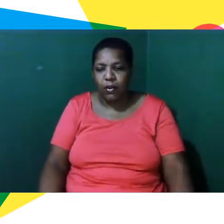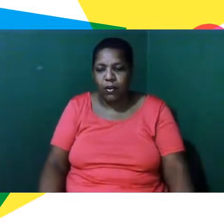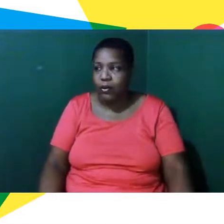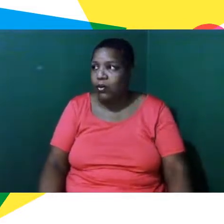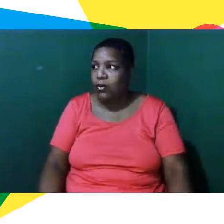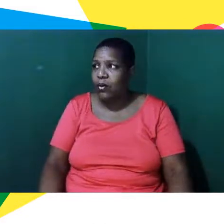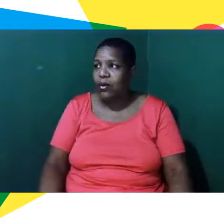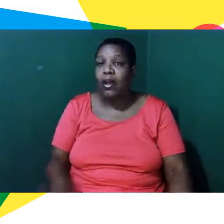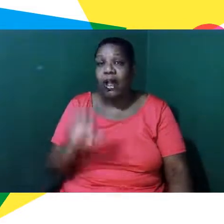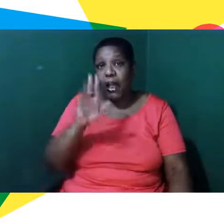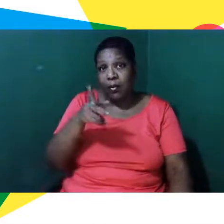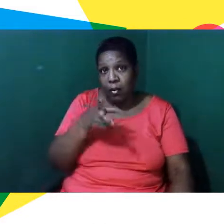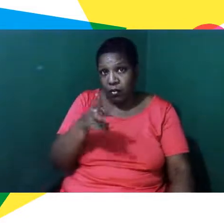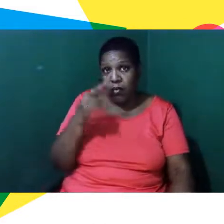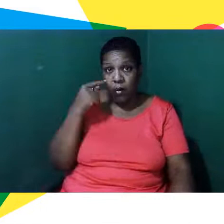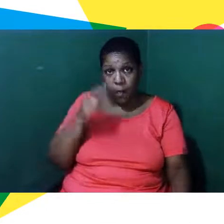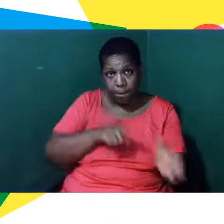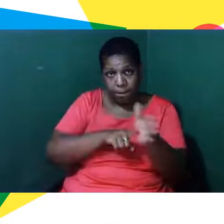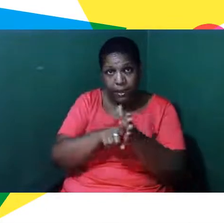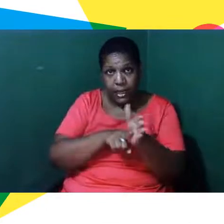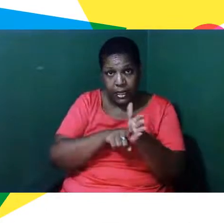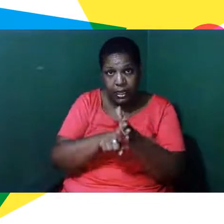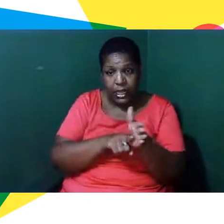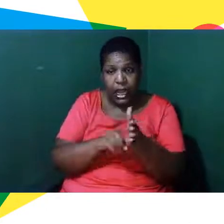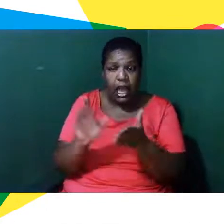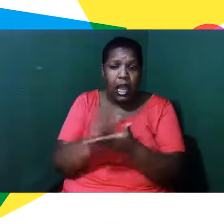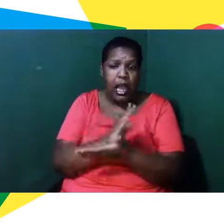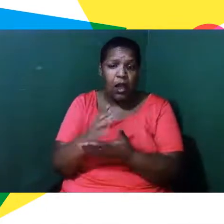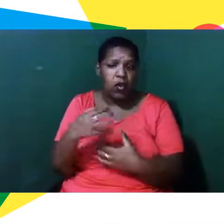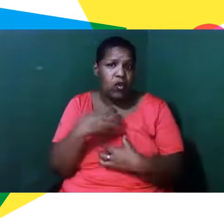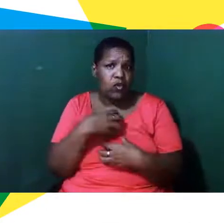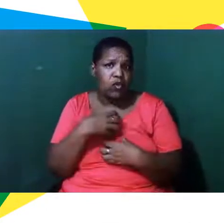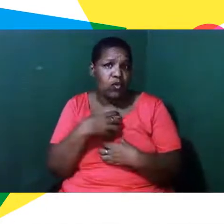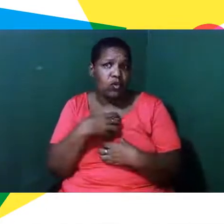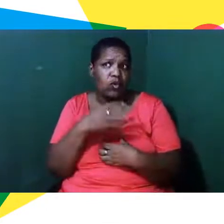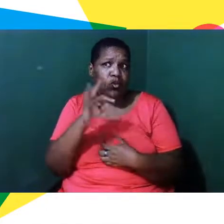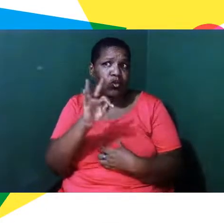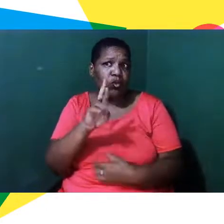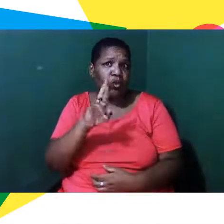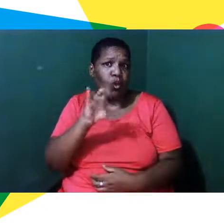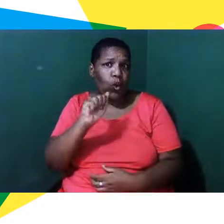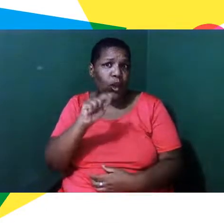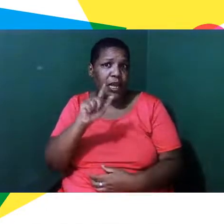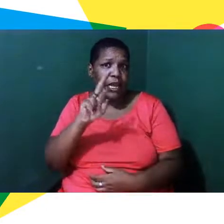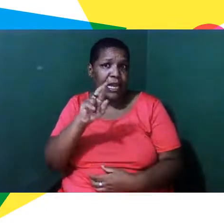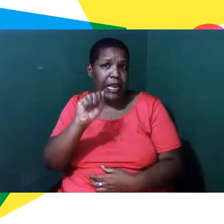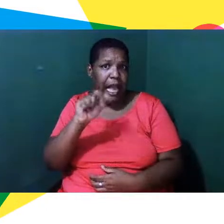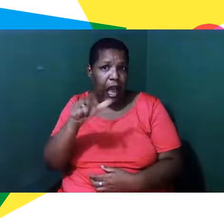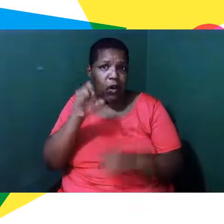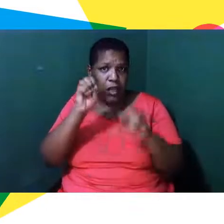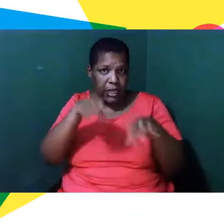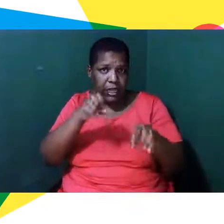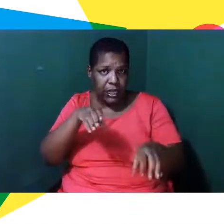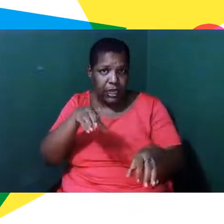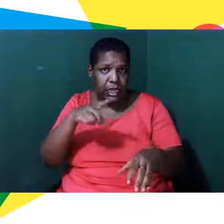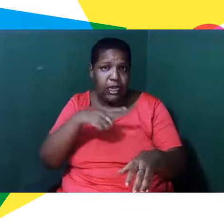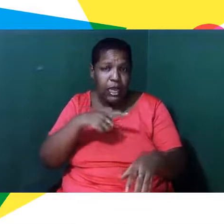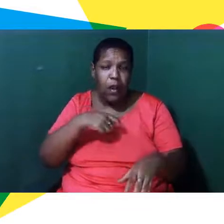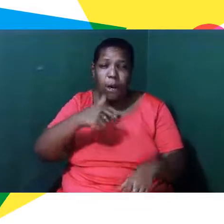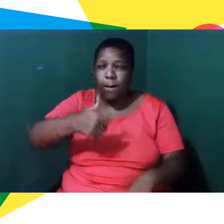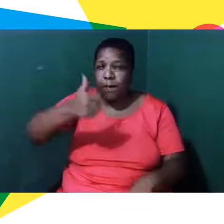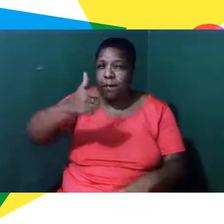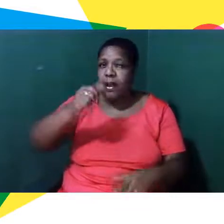mas toda vez você for pesquisar algum tipo de tutorial algum tipo de efeito o vídeo deles é um dos primeiros que